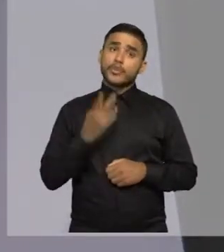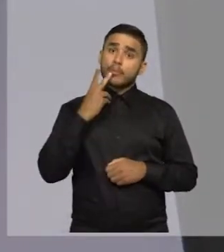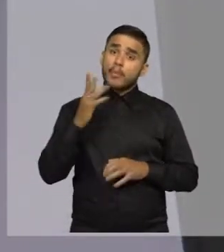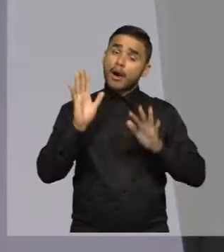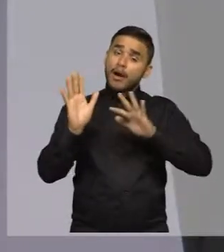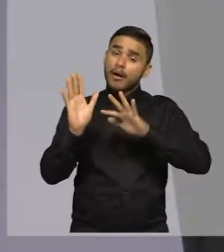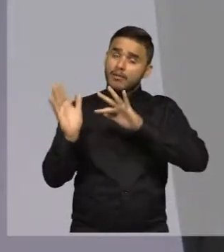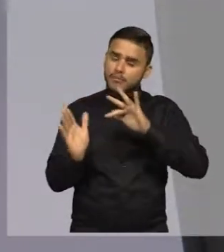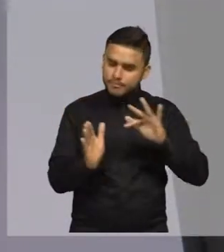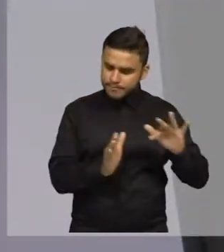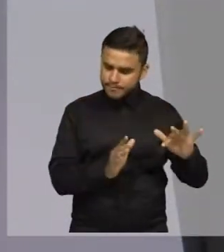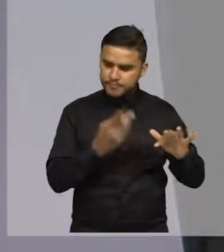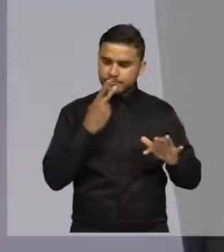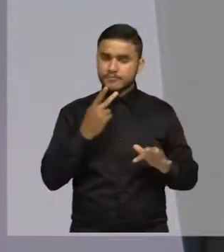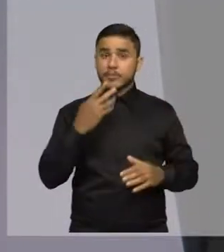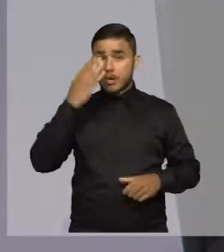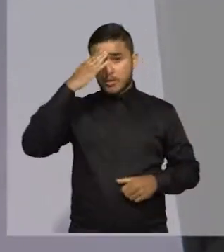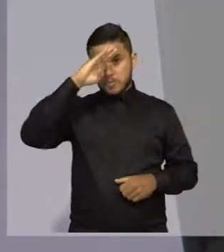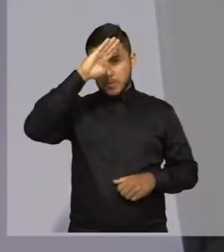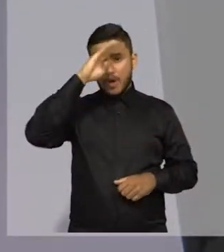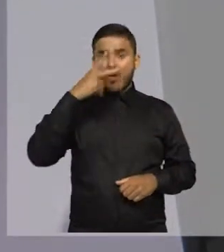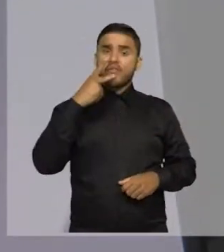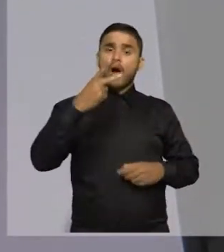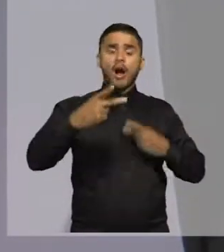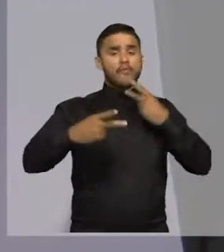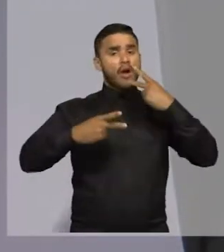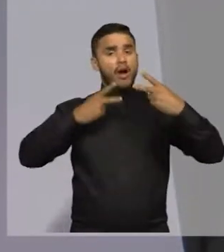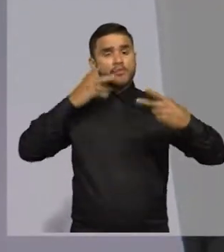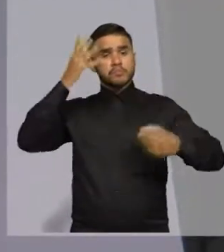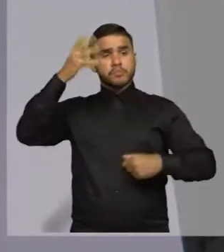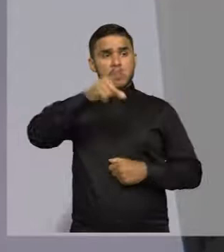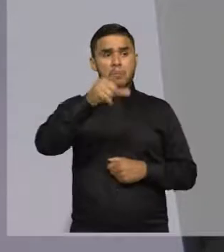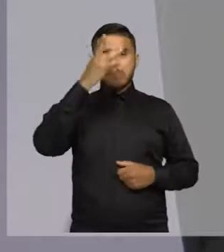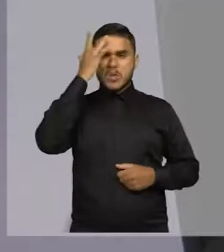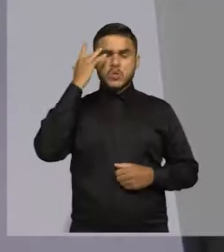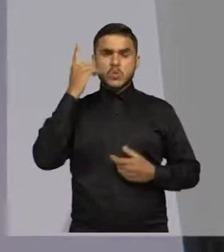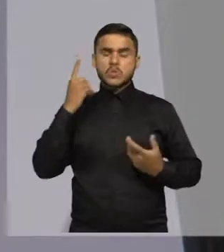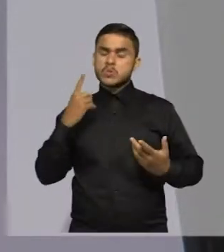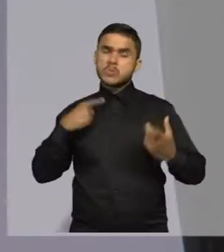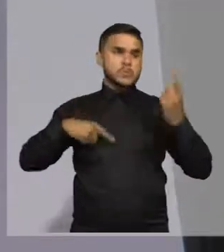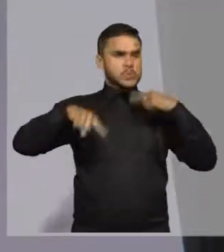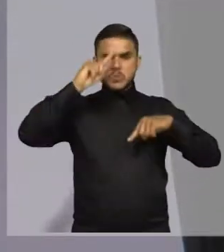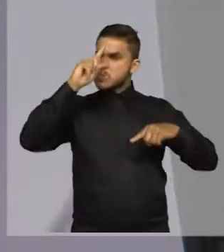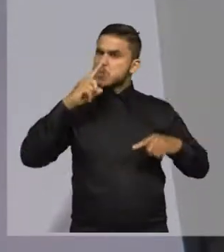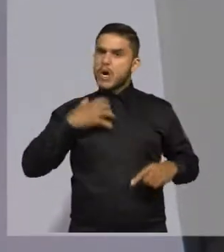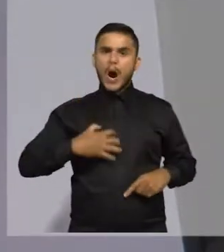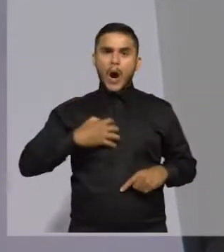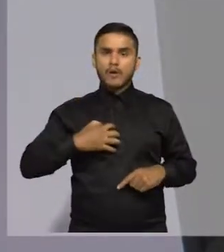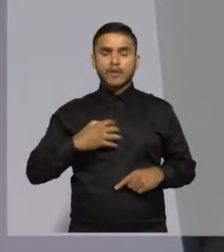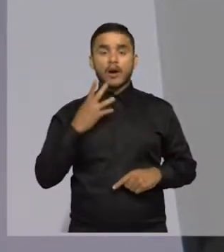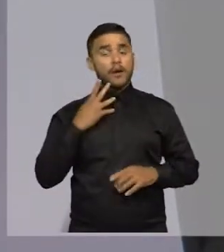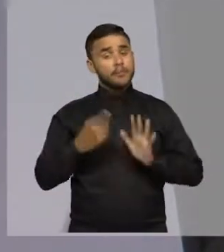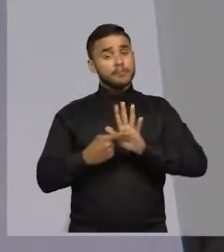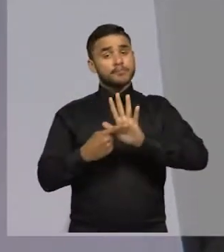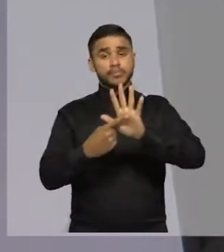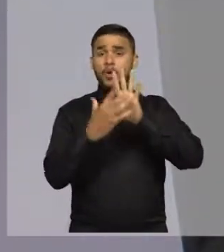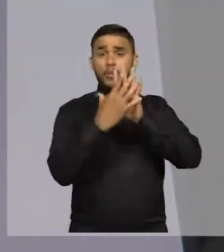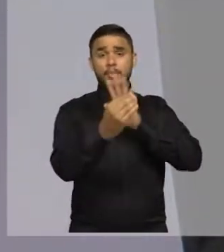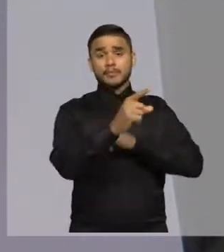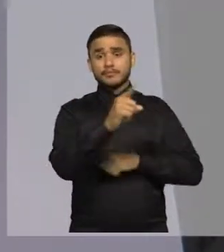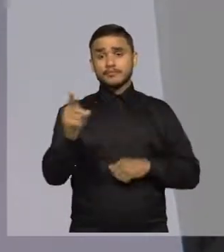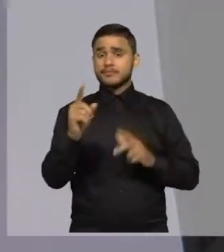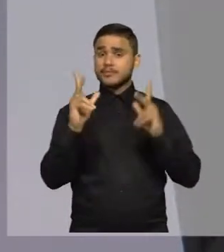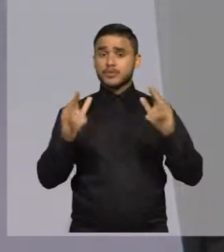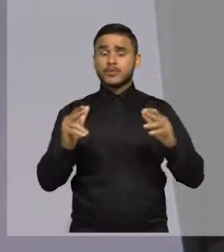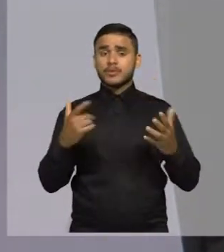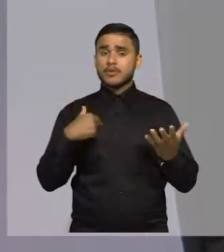que atendeu aos reclamos dos brasileiros revoltados, está aí a sua vitória, mas o Bolsonaro